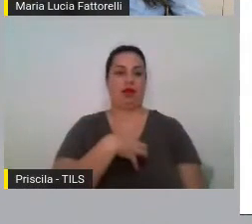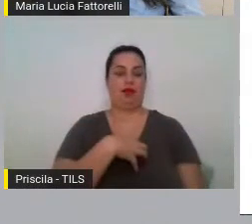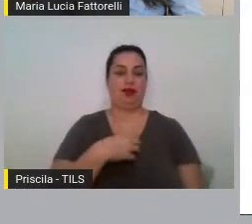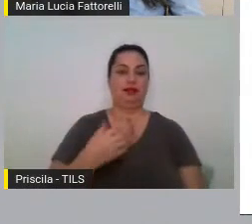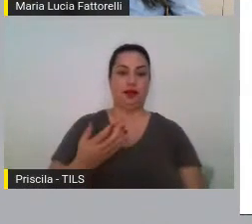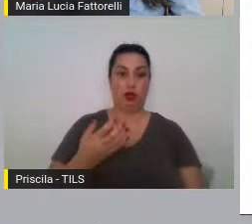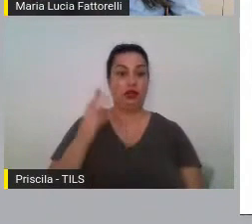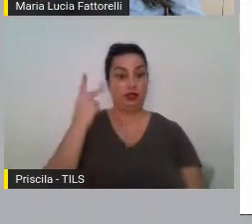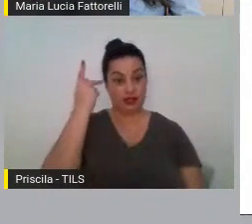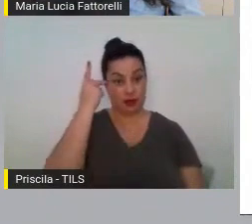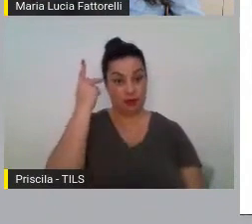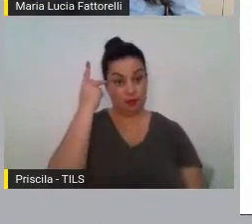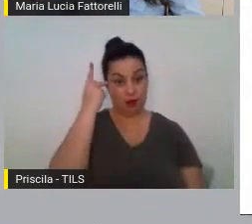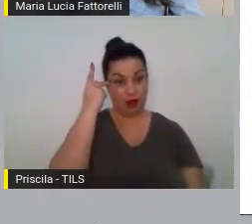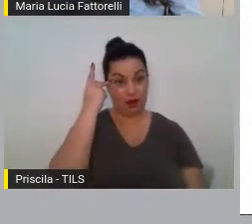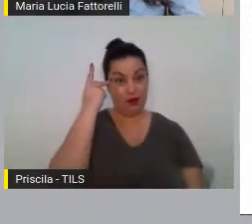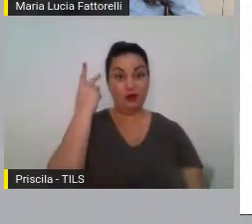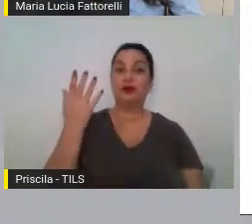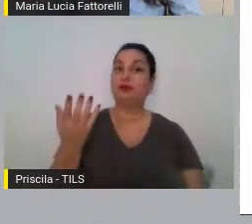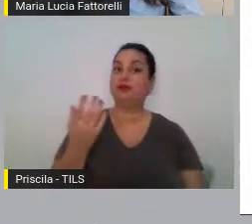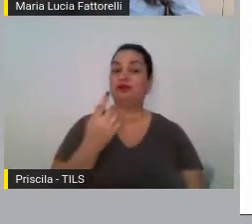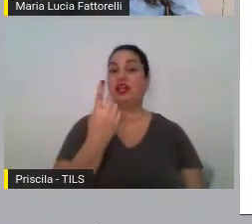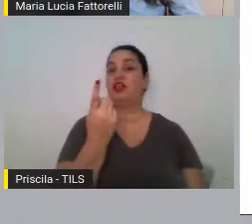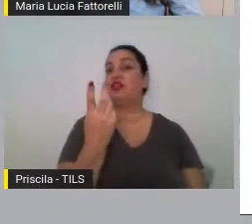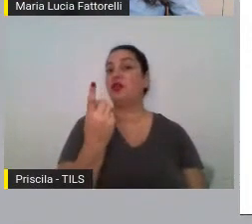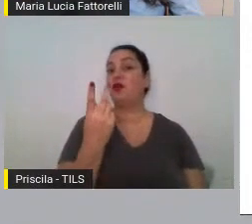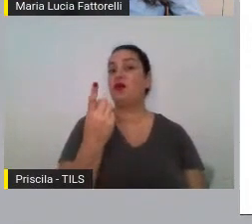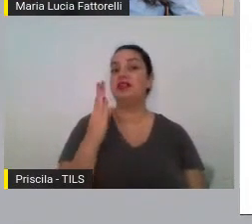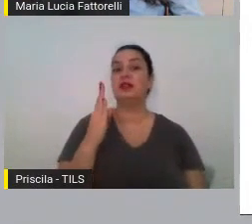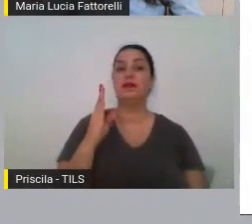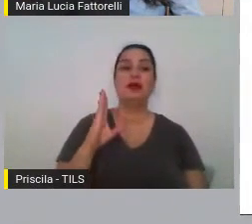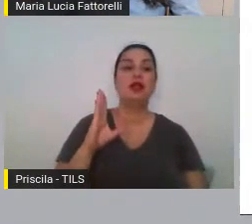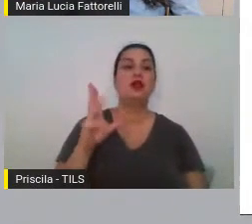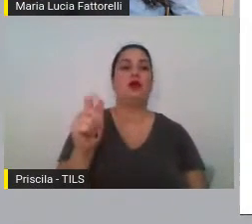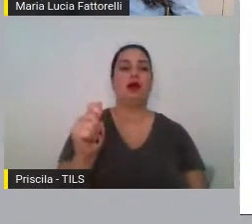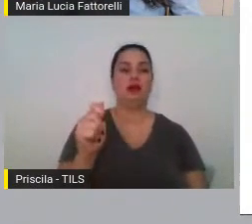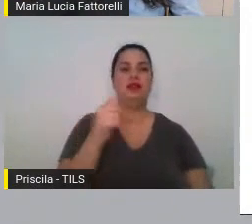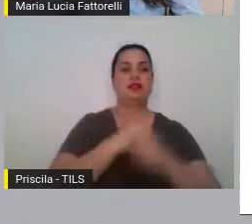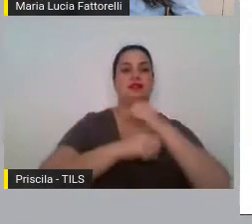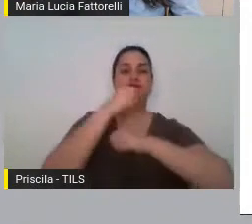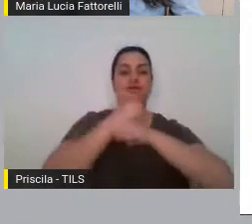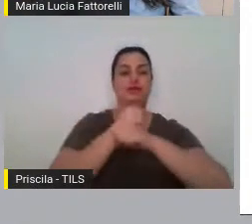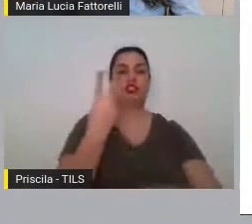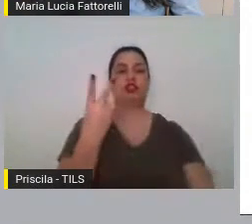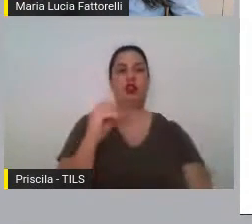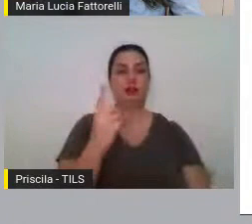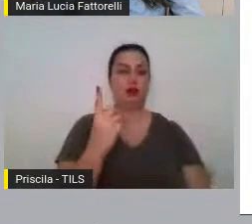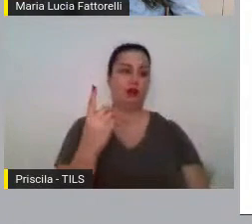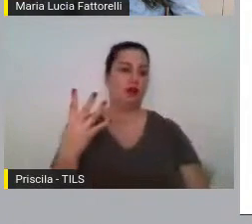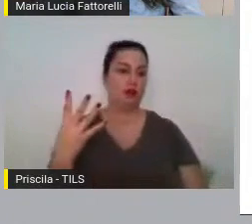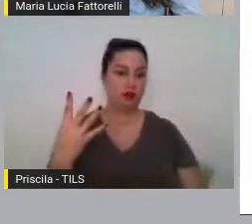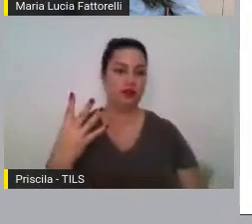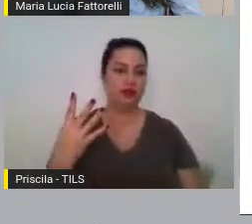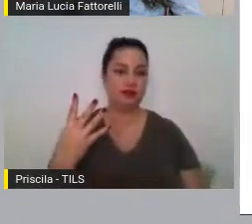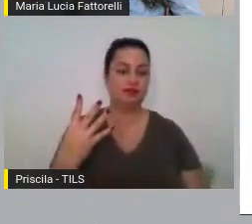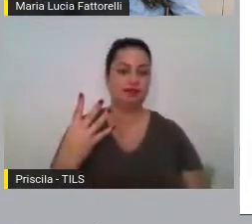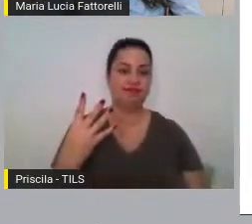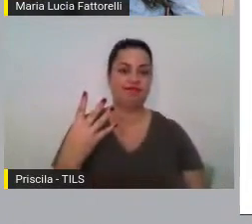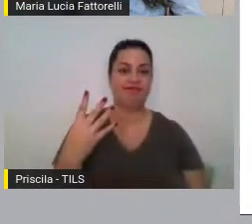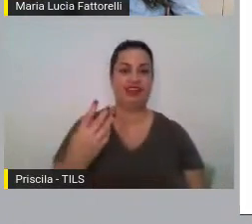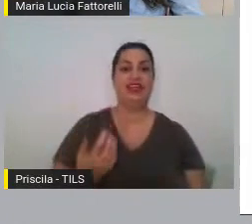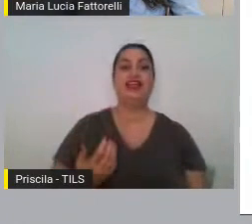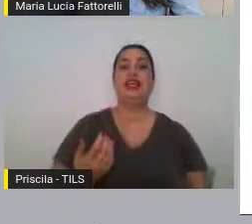foram 12 bilhões em 2014, para vocês terem uma ideia. Isso aqui é o orçamento das